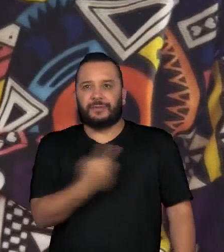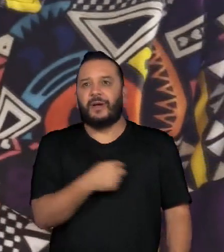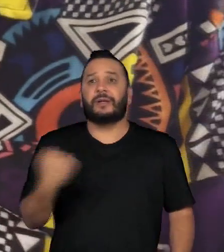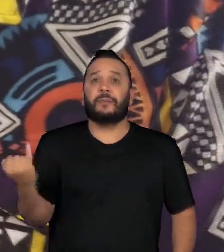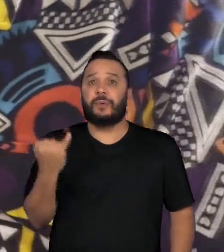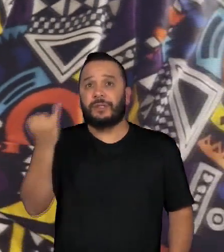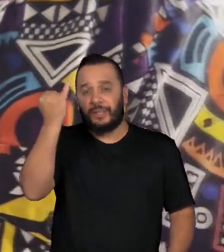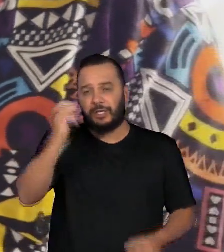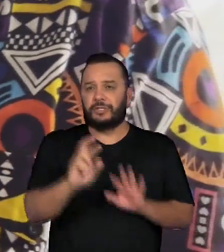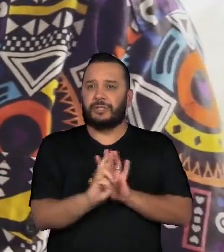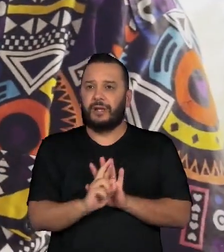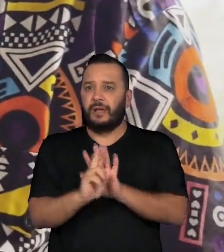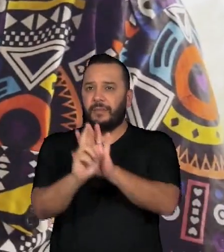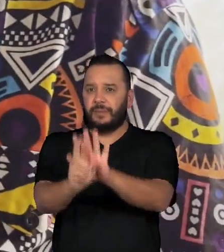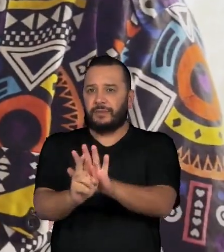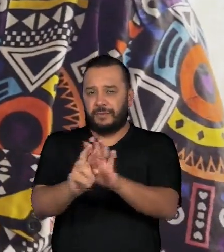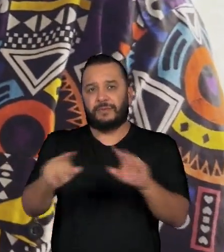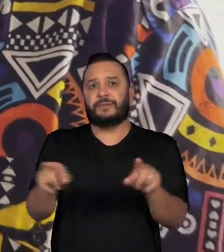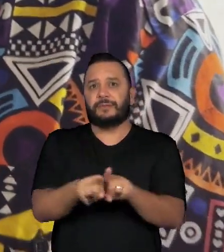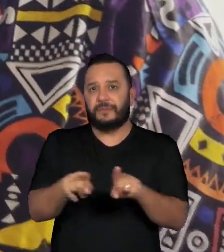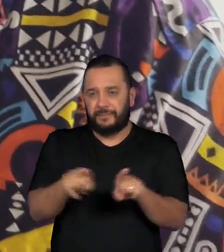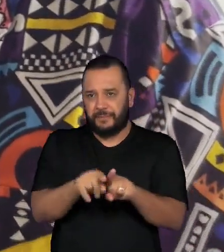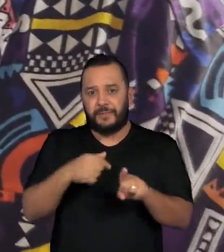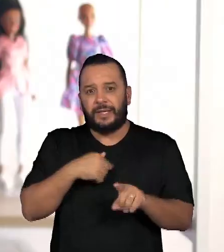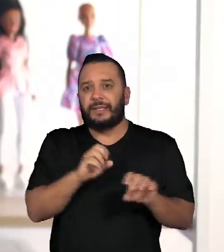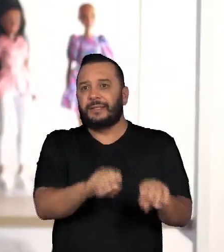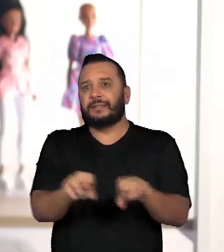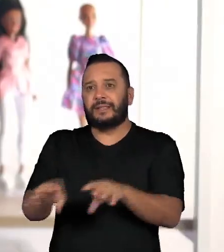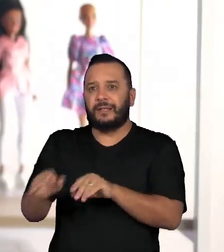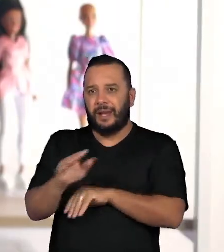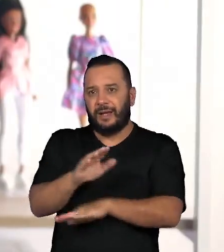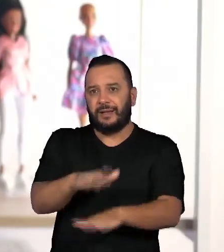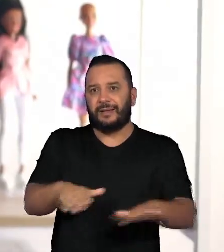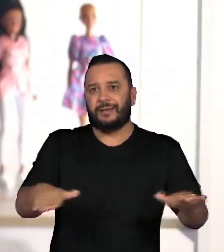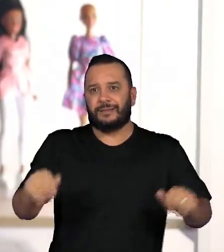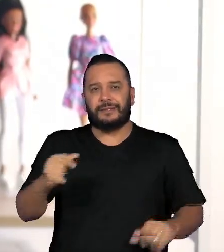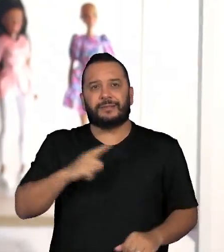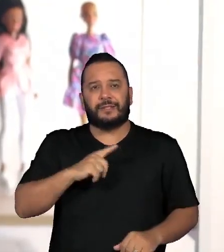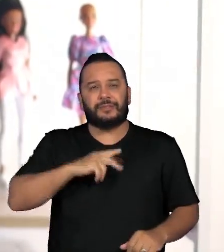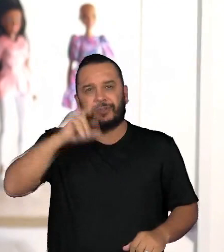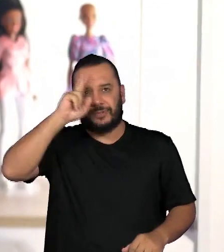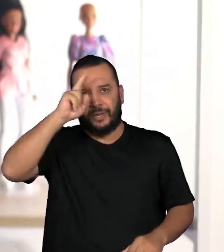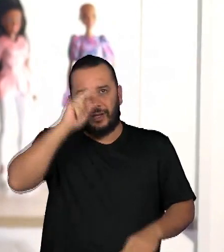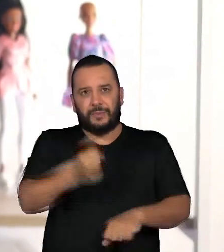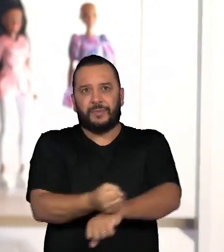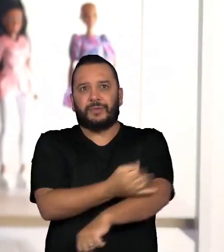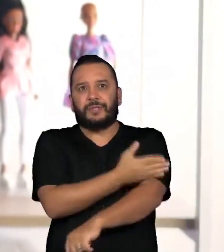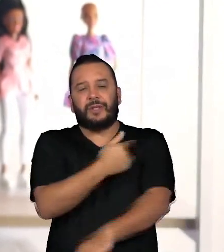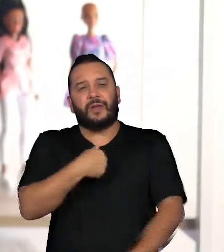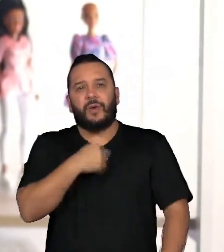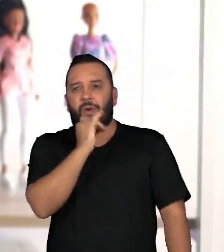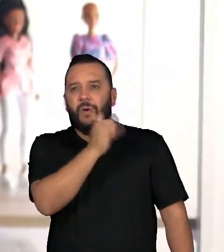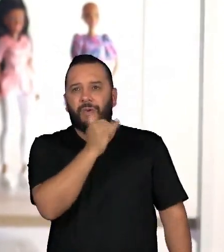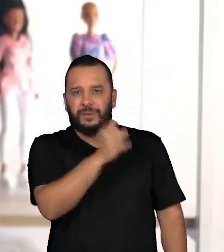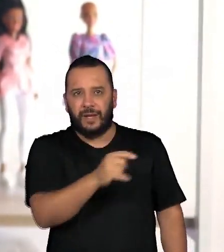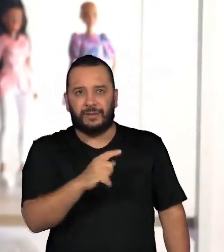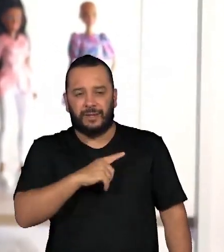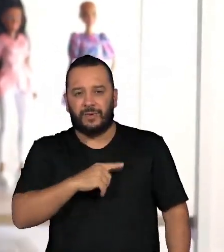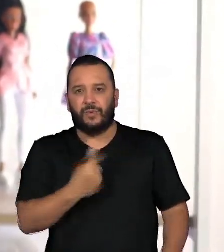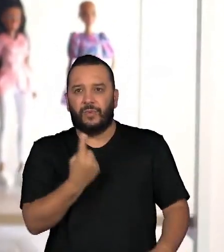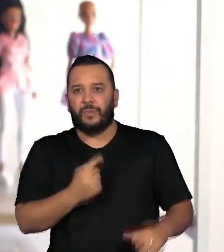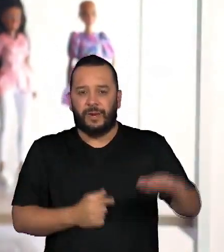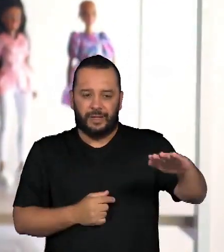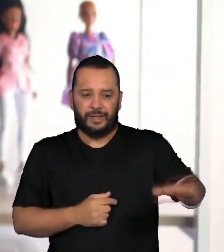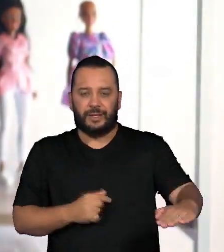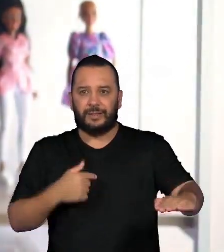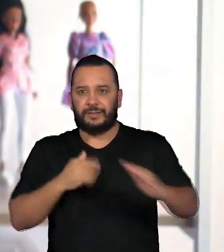trazer a representatividade e alfabetizar essa criança. Eu tenho uma história que me emociona muito e que eu sempre vou contar, que é de uma criança que recebeu a